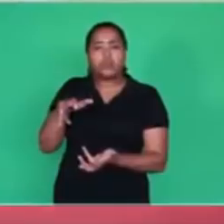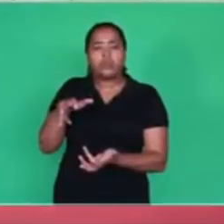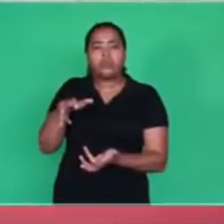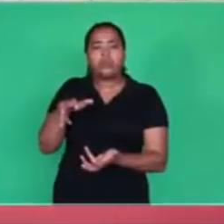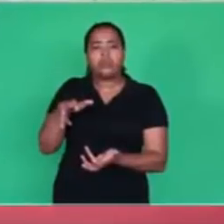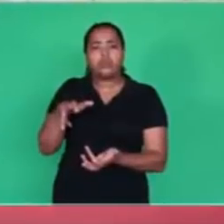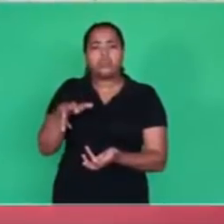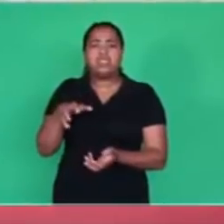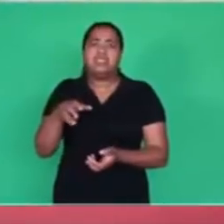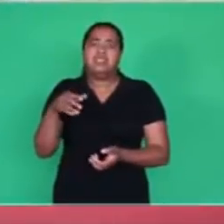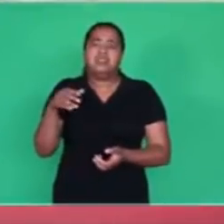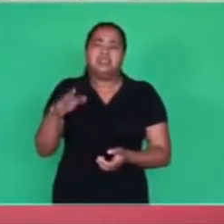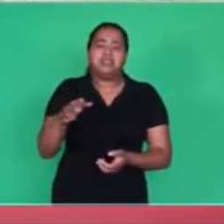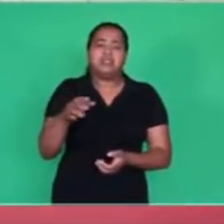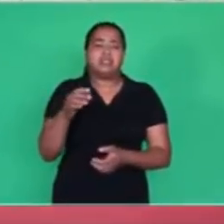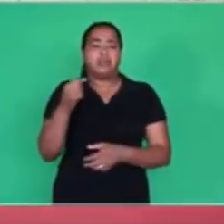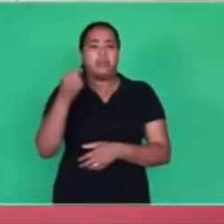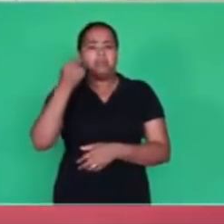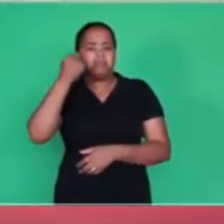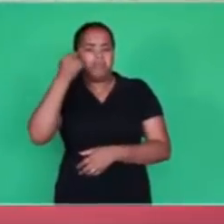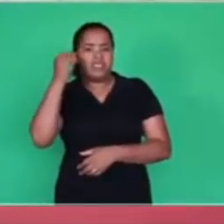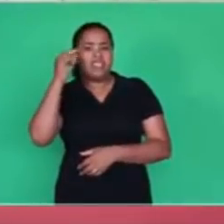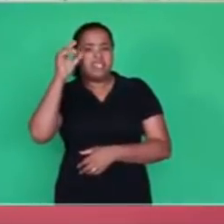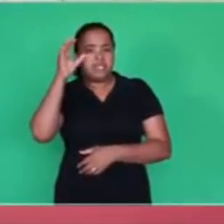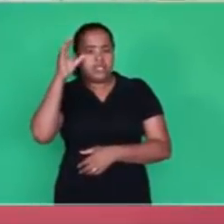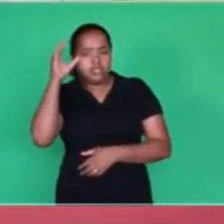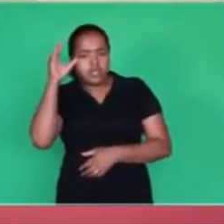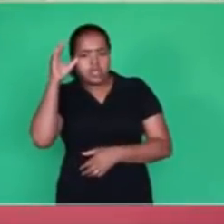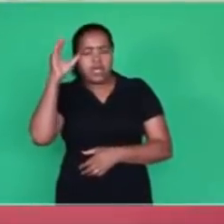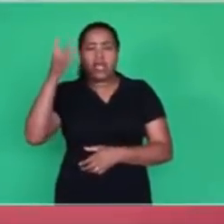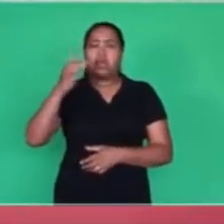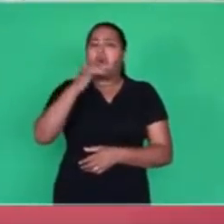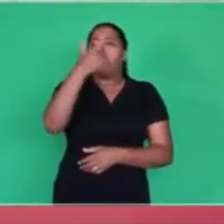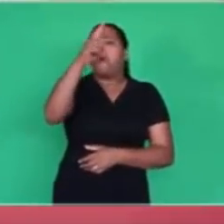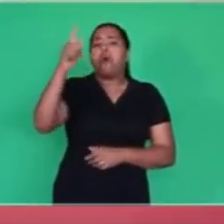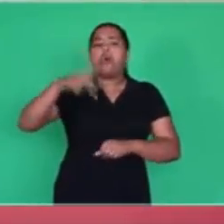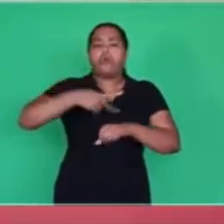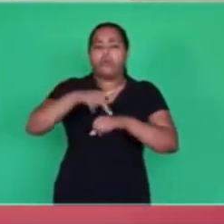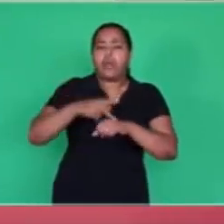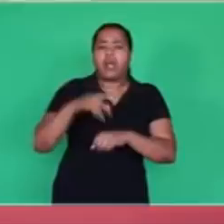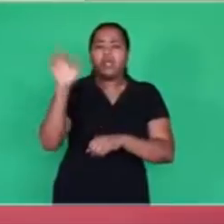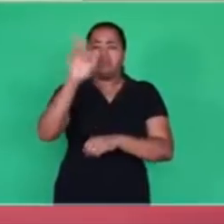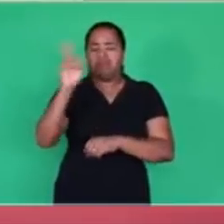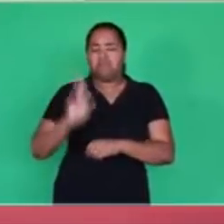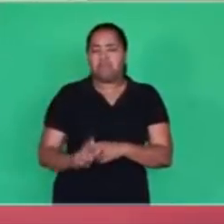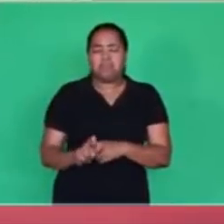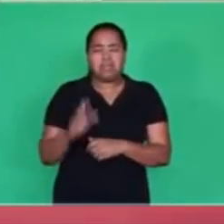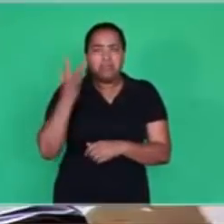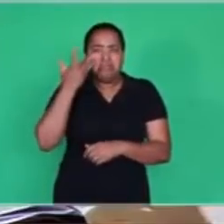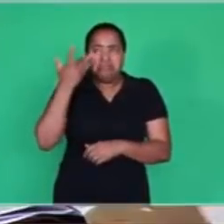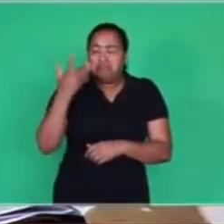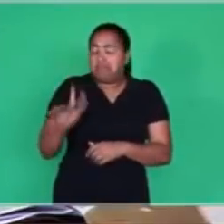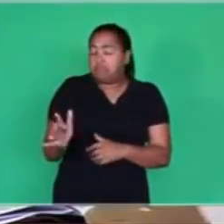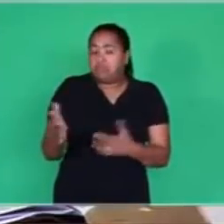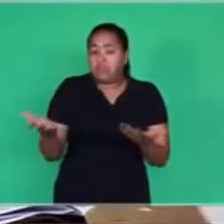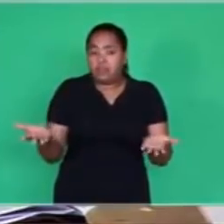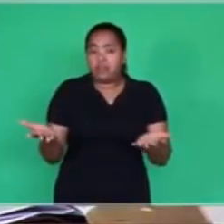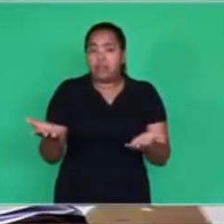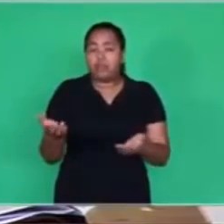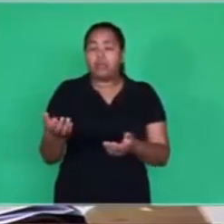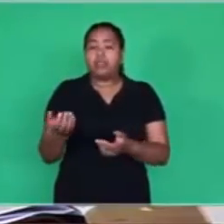se China, se Coreia, se não sei o quê, se outros países, a Rússia, todos aí, eles vão